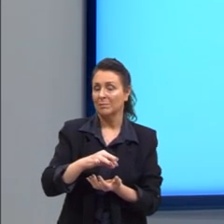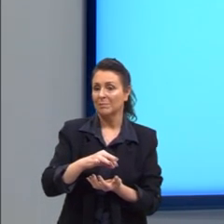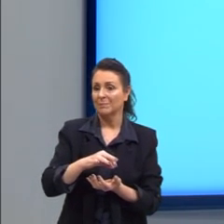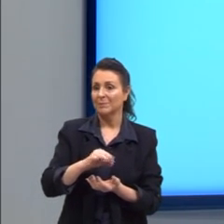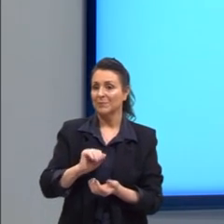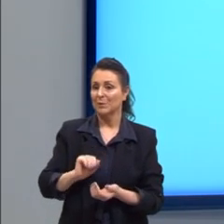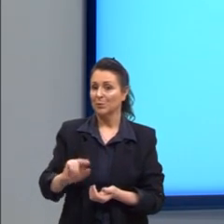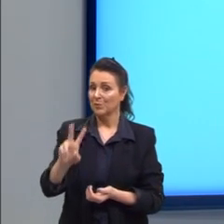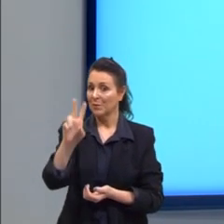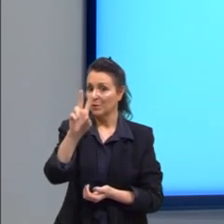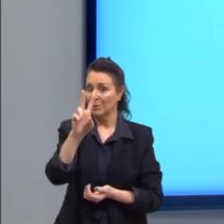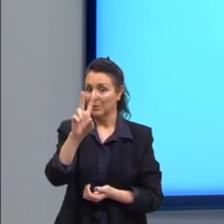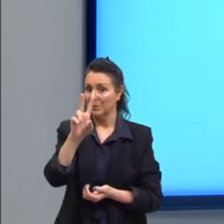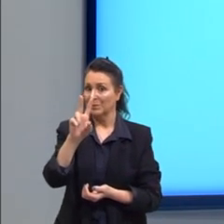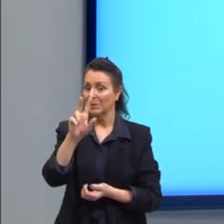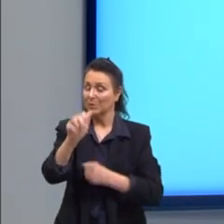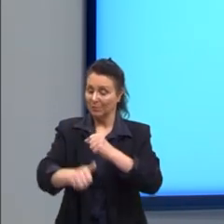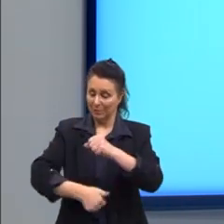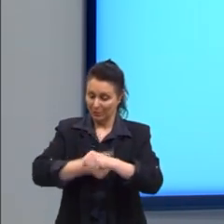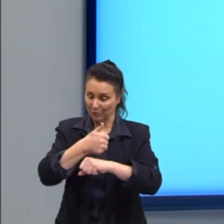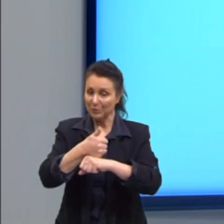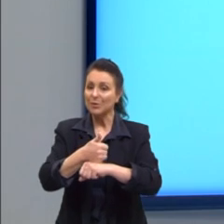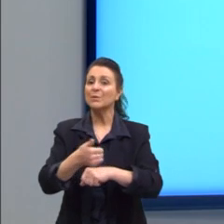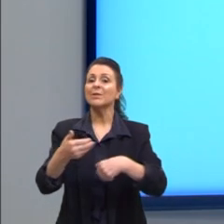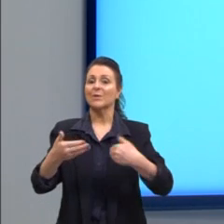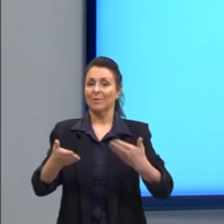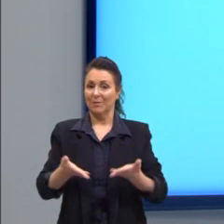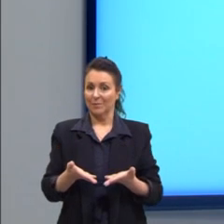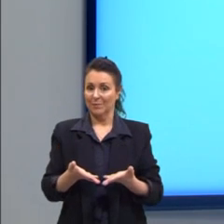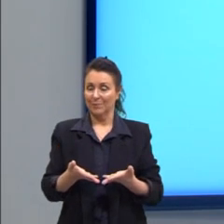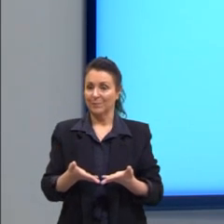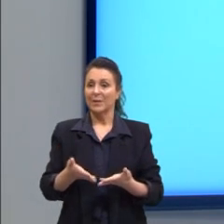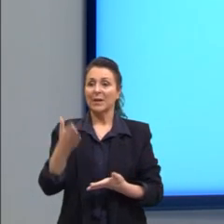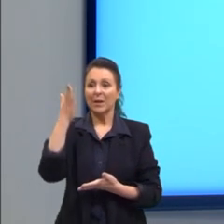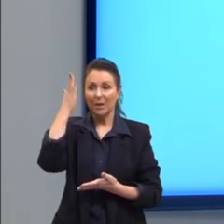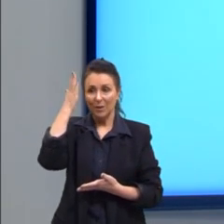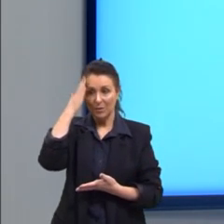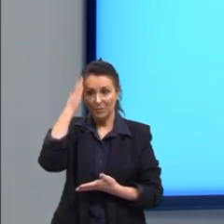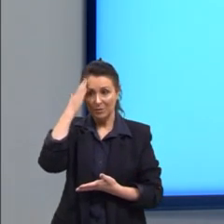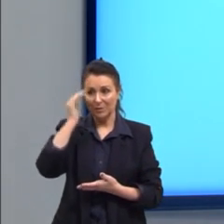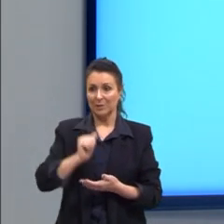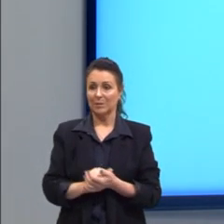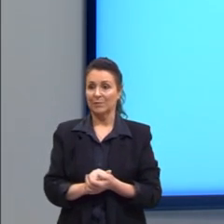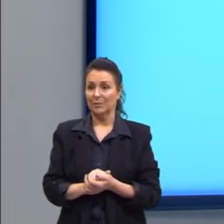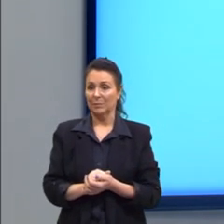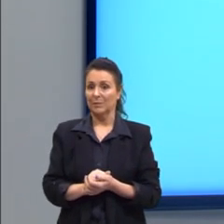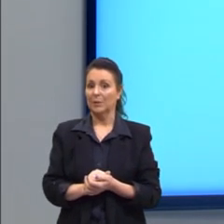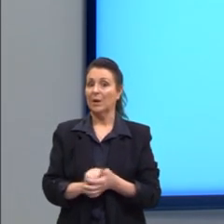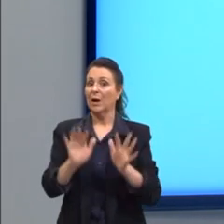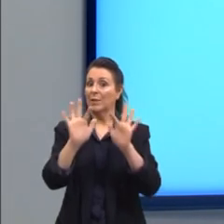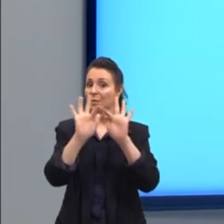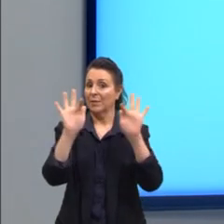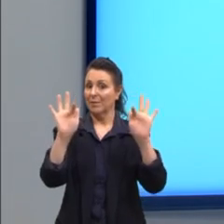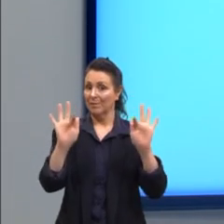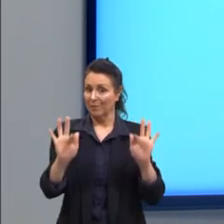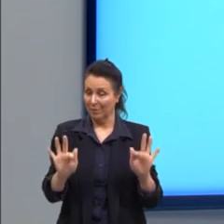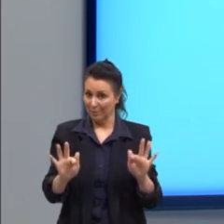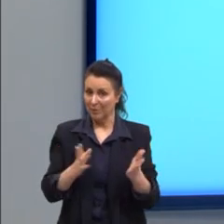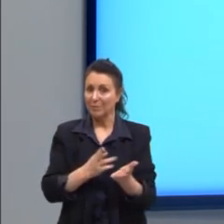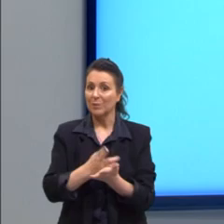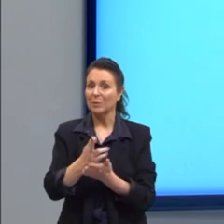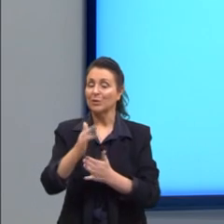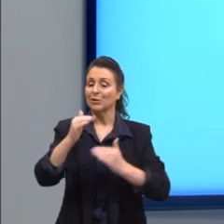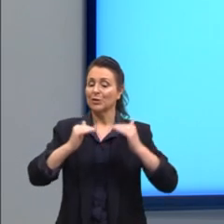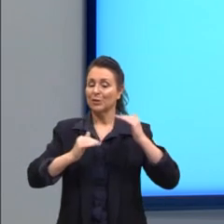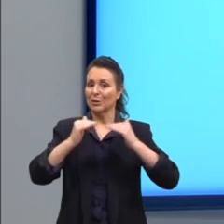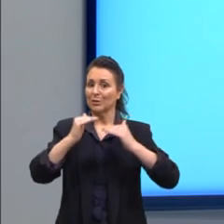valores que eu vou substituir tá eu sei que através da forma da constante de equilíbrio